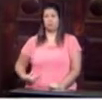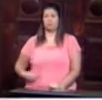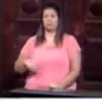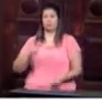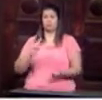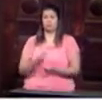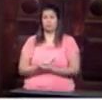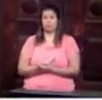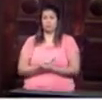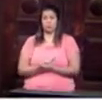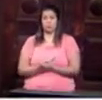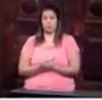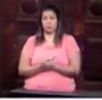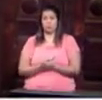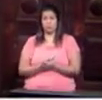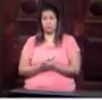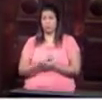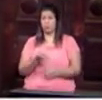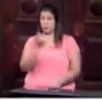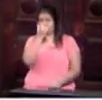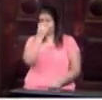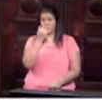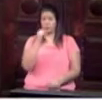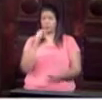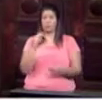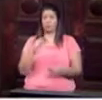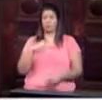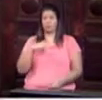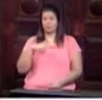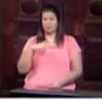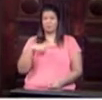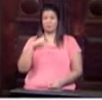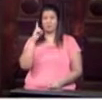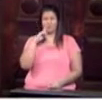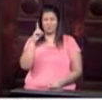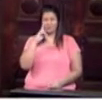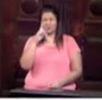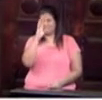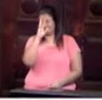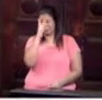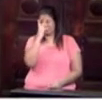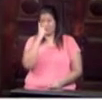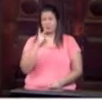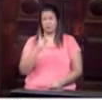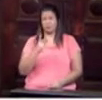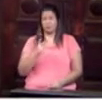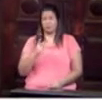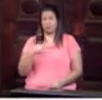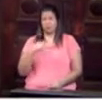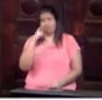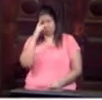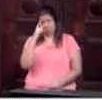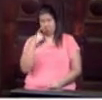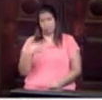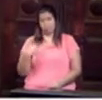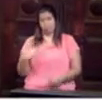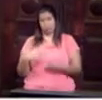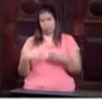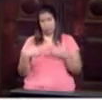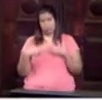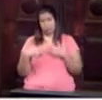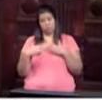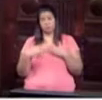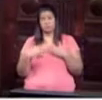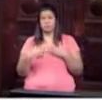comete esse ato falho, essa indecência. Não sei a solicitação que se